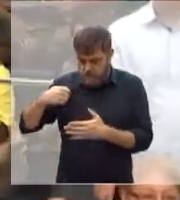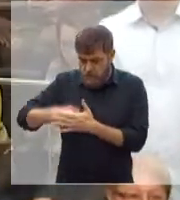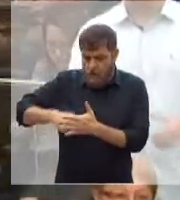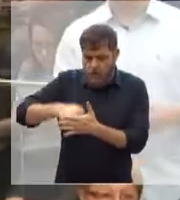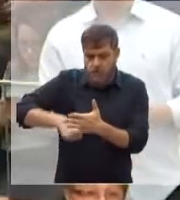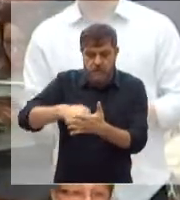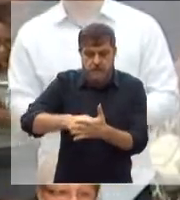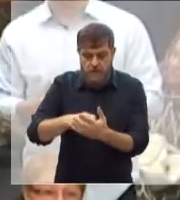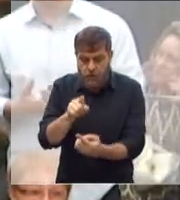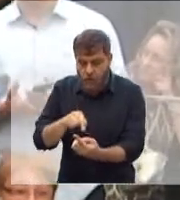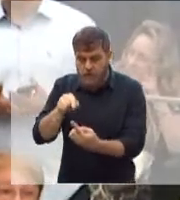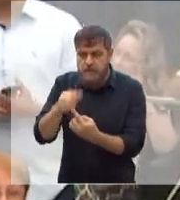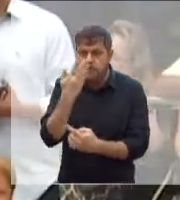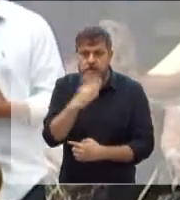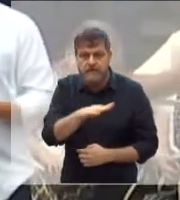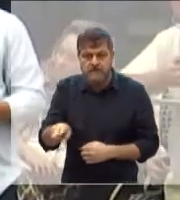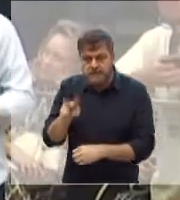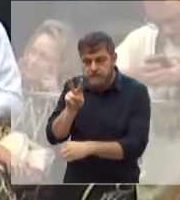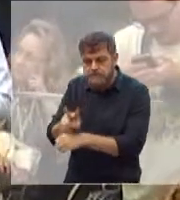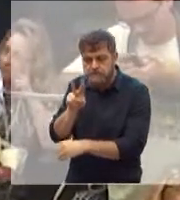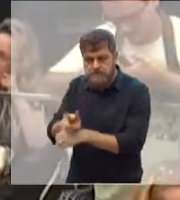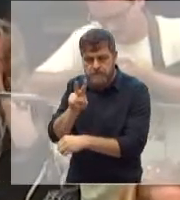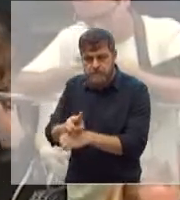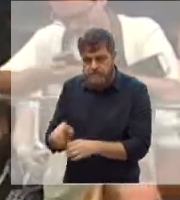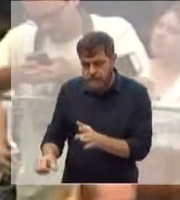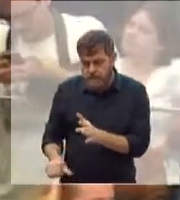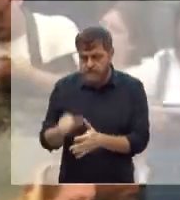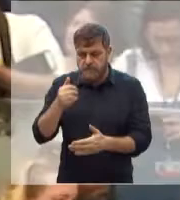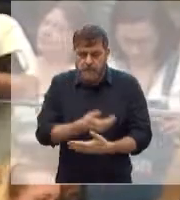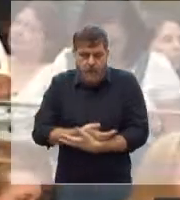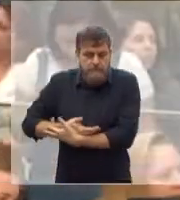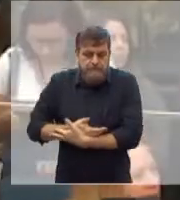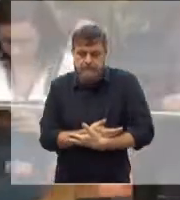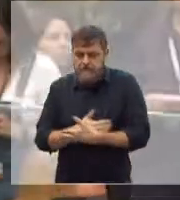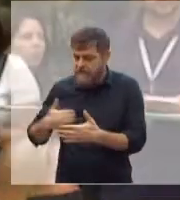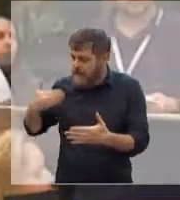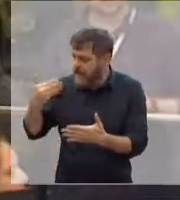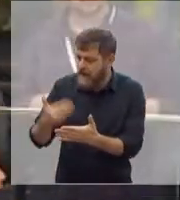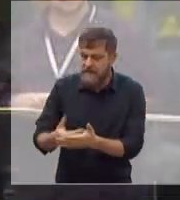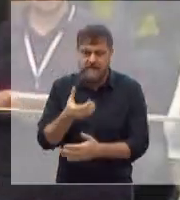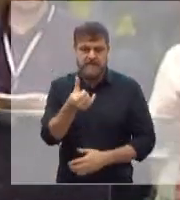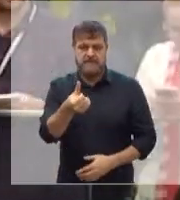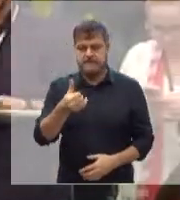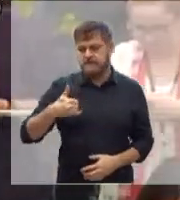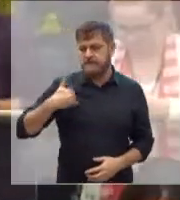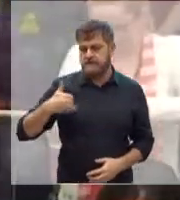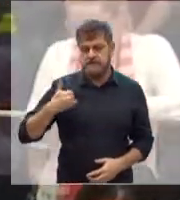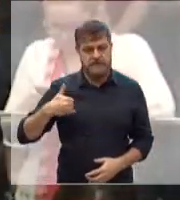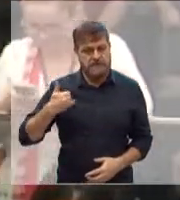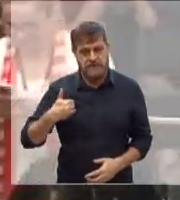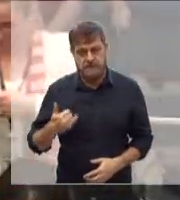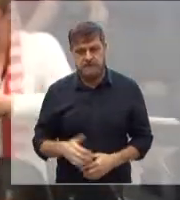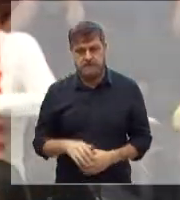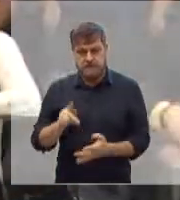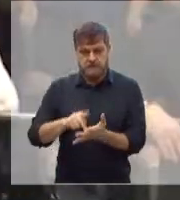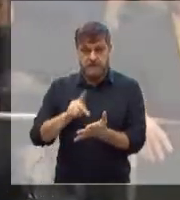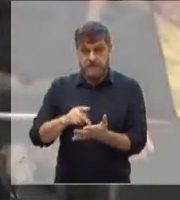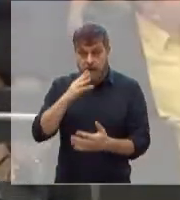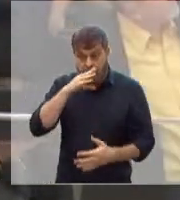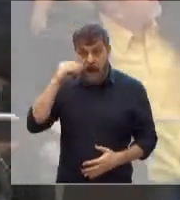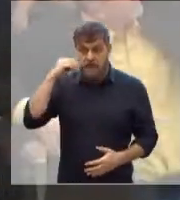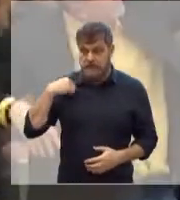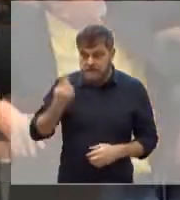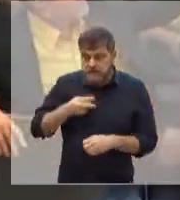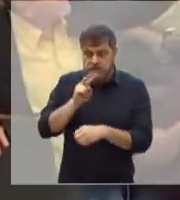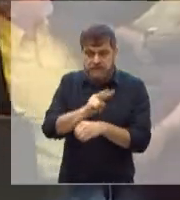lutamos e procuramos proteger a primeira infância. Quando falamos primeira infância, é de 0 a 6 anos, a 8 anos, na